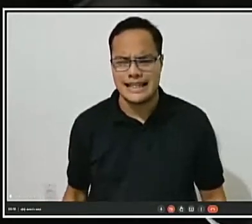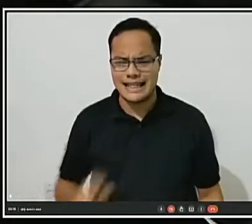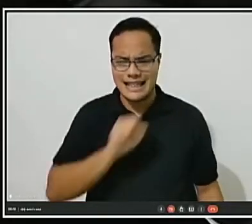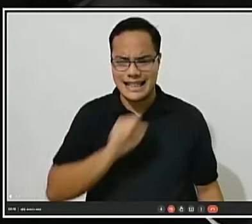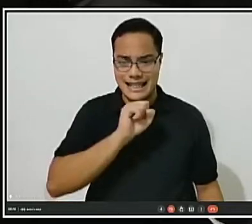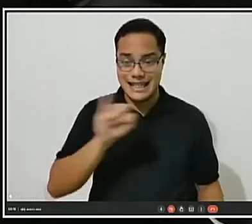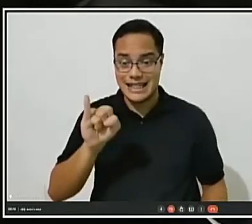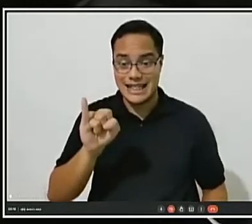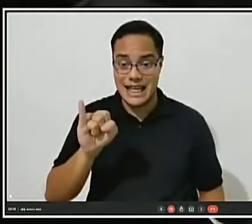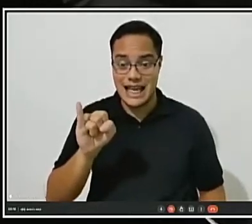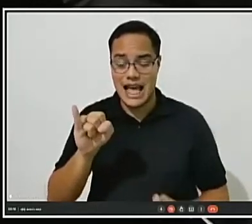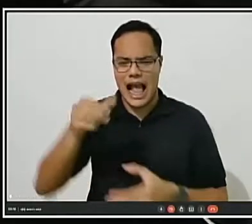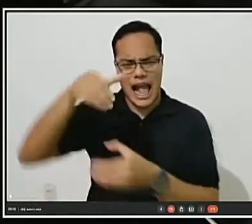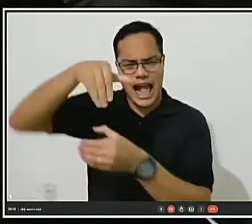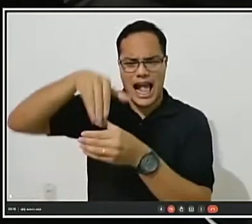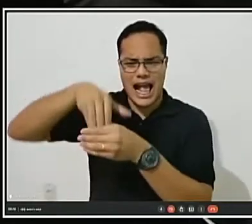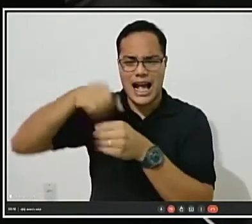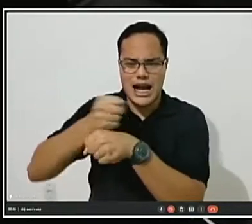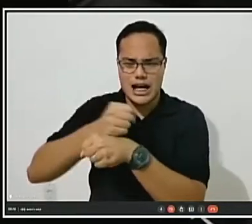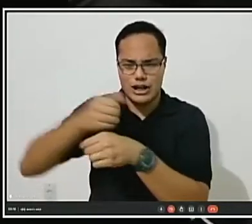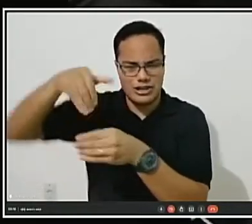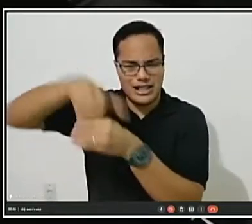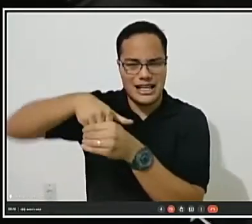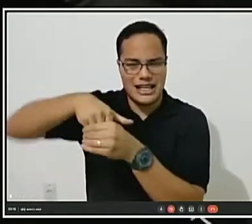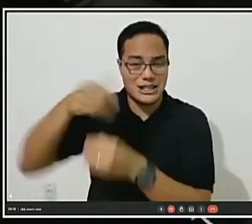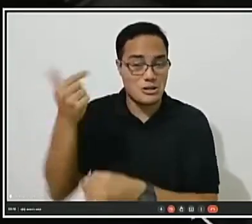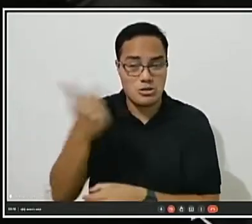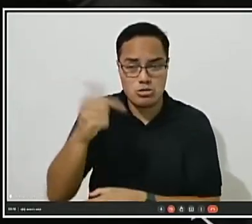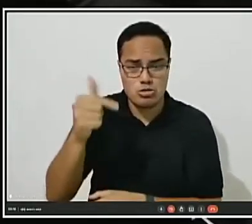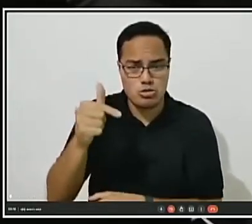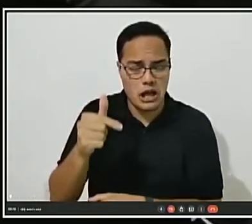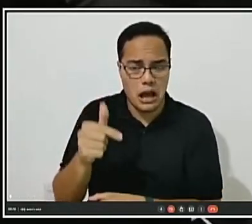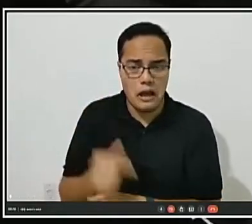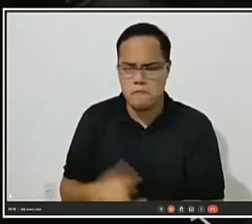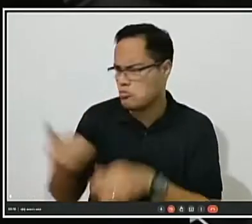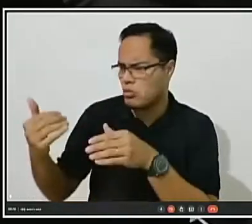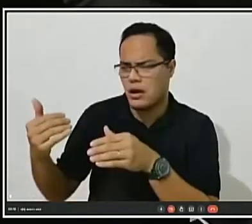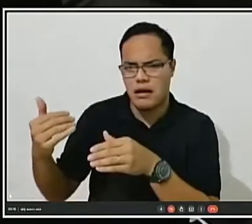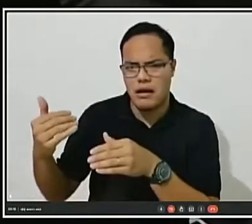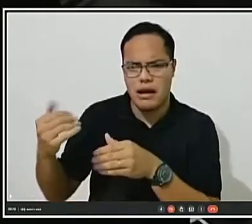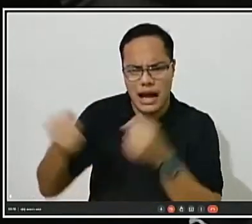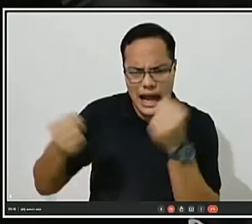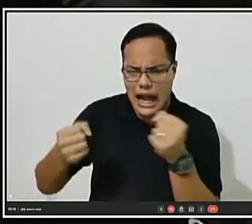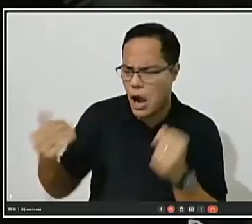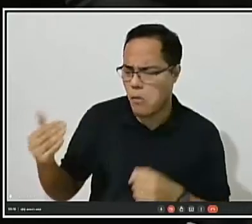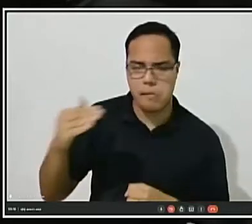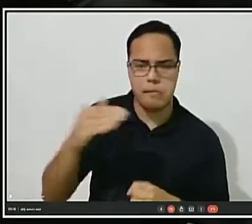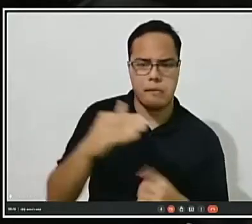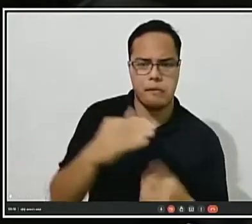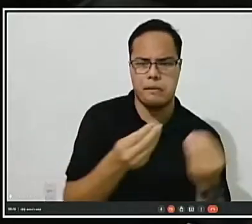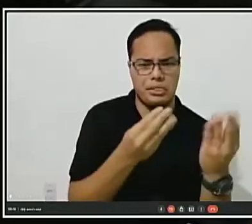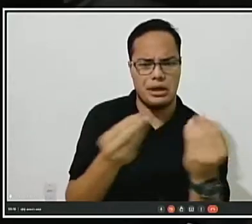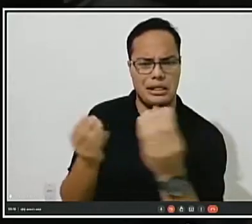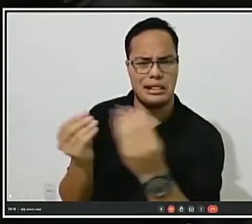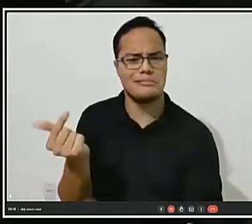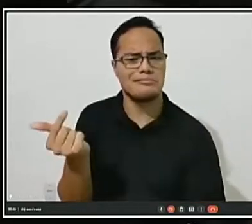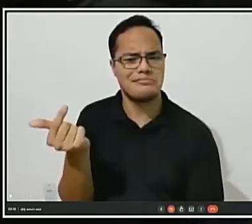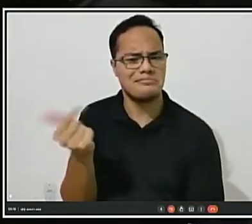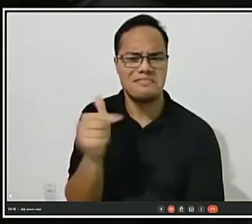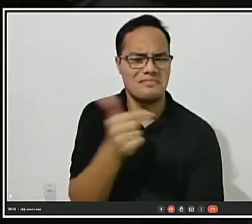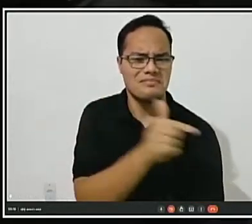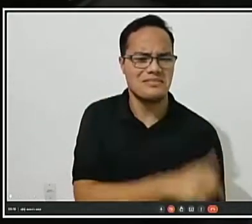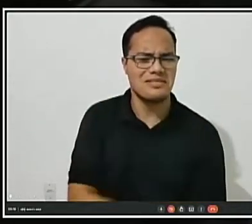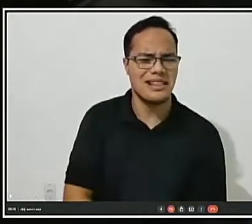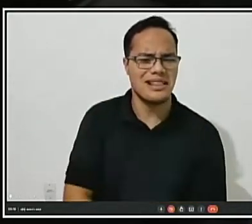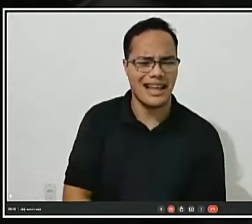ninguém fazendo caridade lá nos bairros, no Hortes Valdrafe, do Conjunto Massinhã, né, na bairro da Limeira. Mas quando tem ano